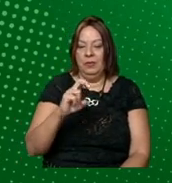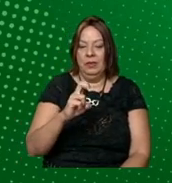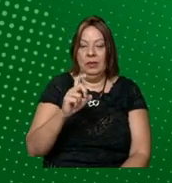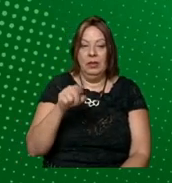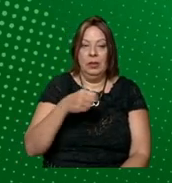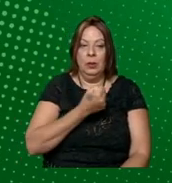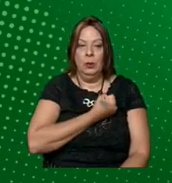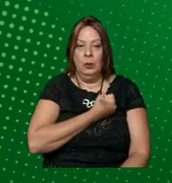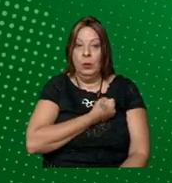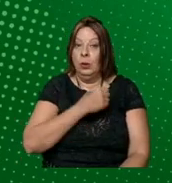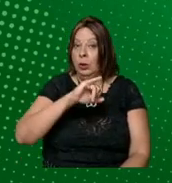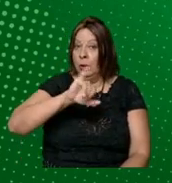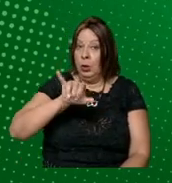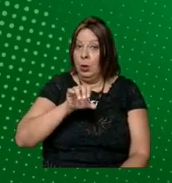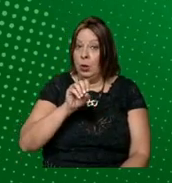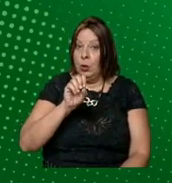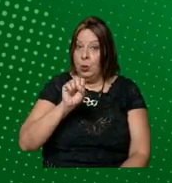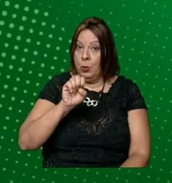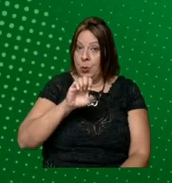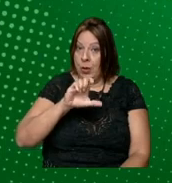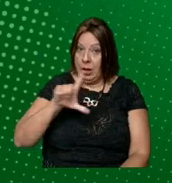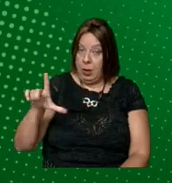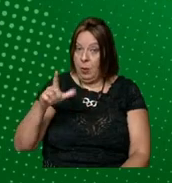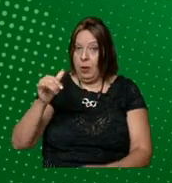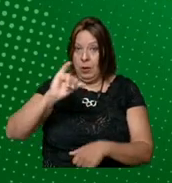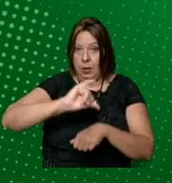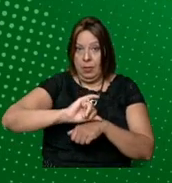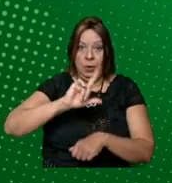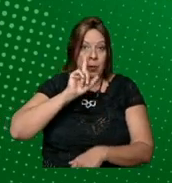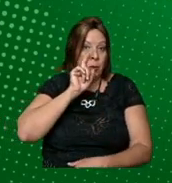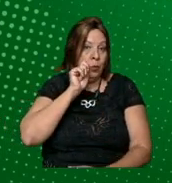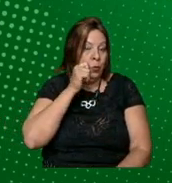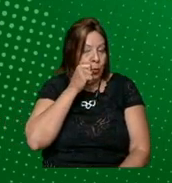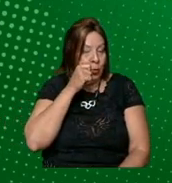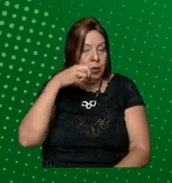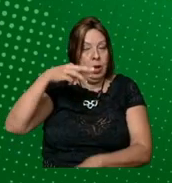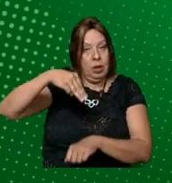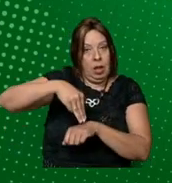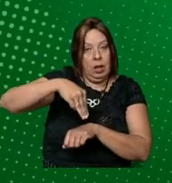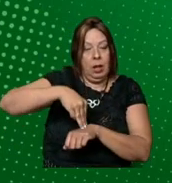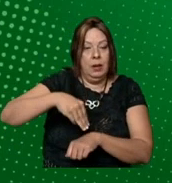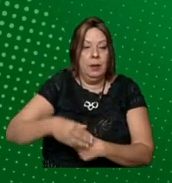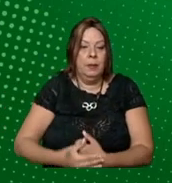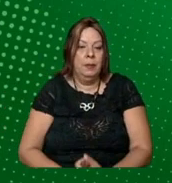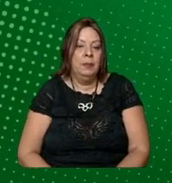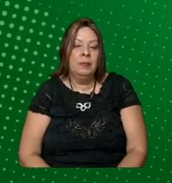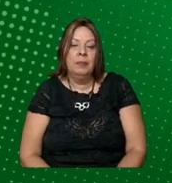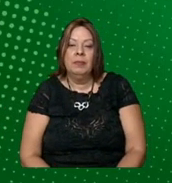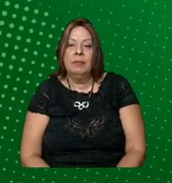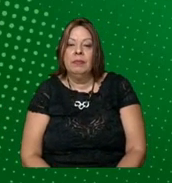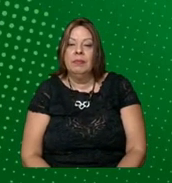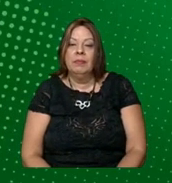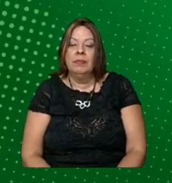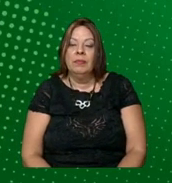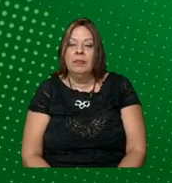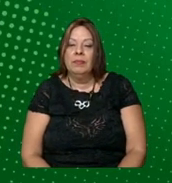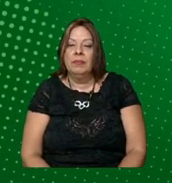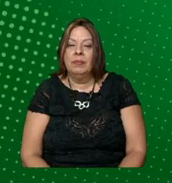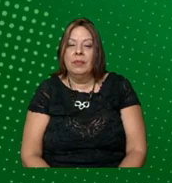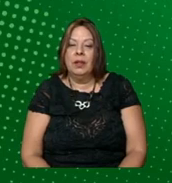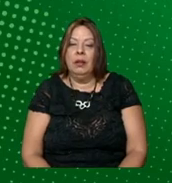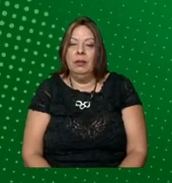031215, a numeração que o Joel aqui da capital adquiriu com a Josiane lá na Regional Atalaia. Joel, R$500 são seus, meu